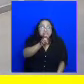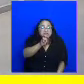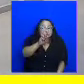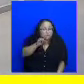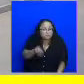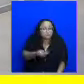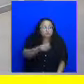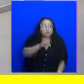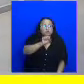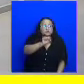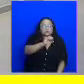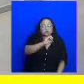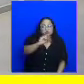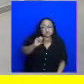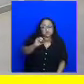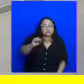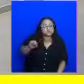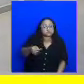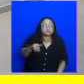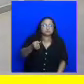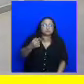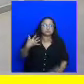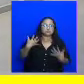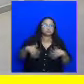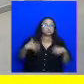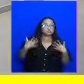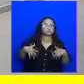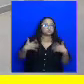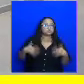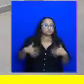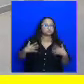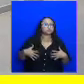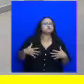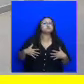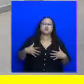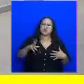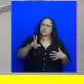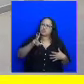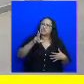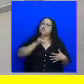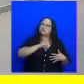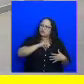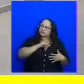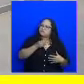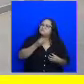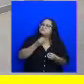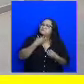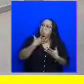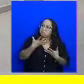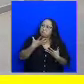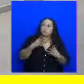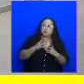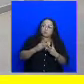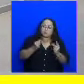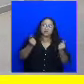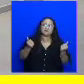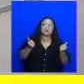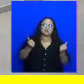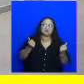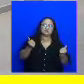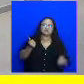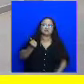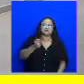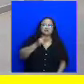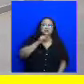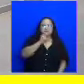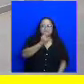5 milhões e 800 mil reais, hein? Caramba! Mamma mia, que maravilha! Concurso